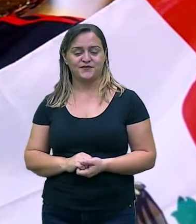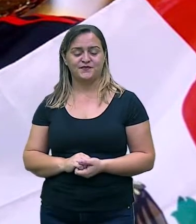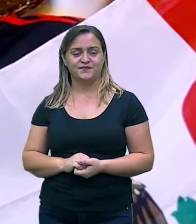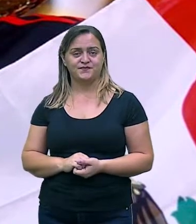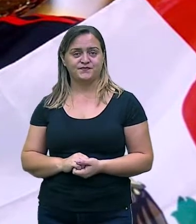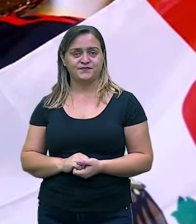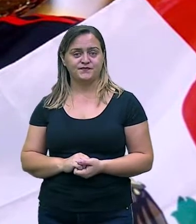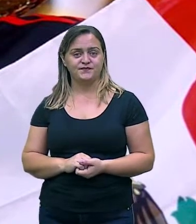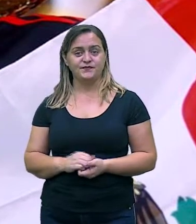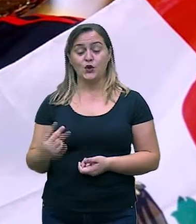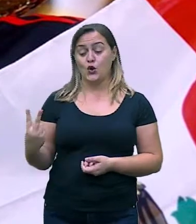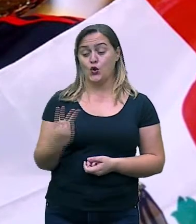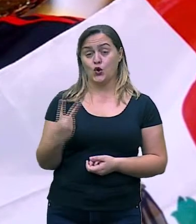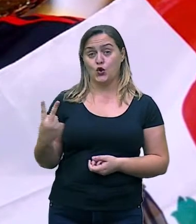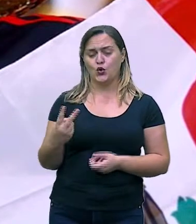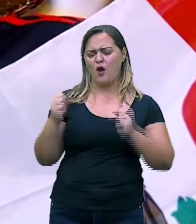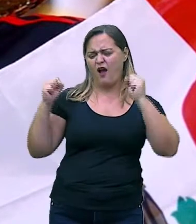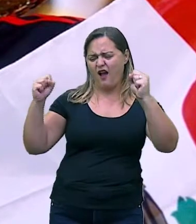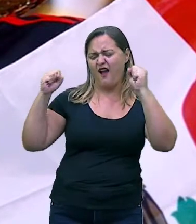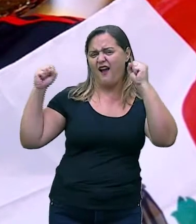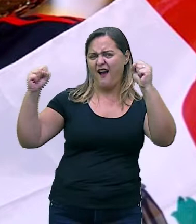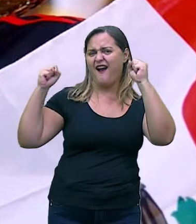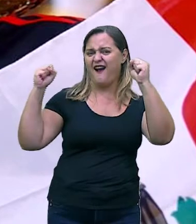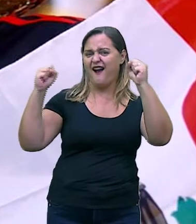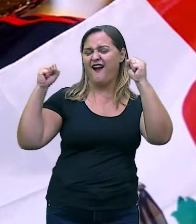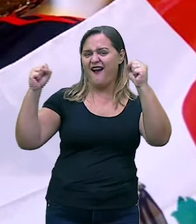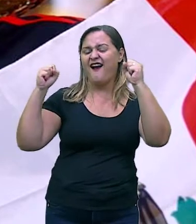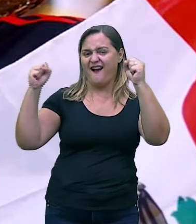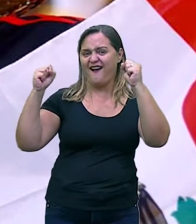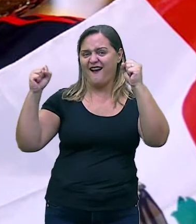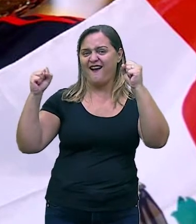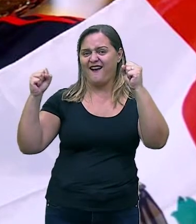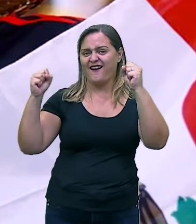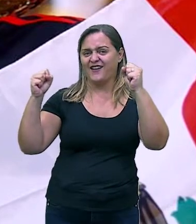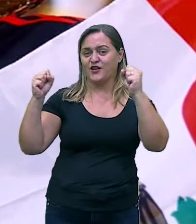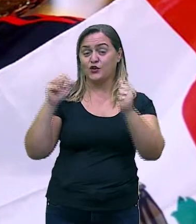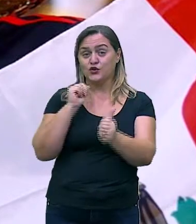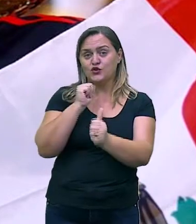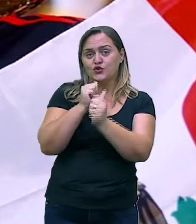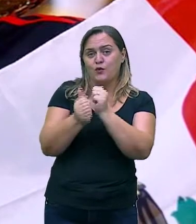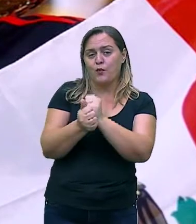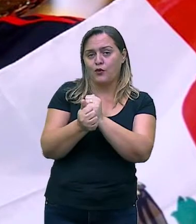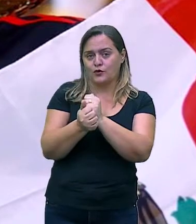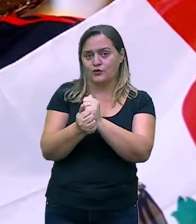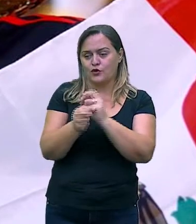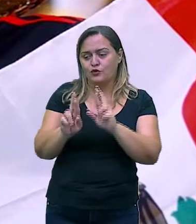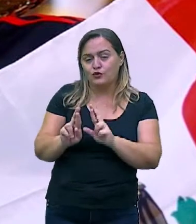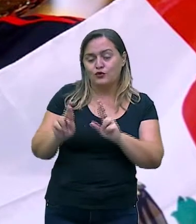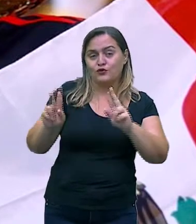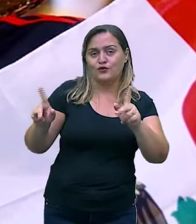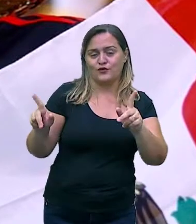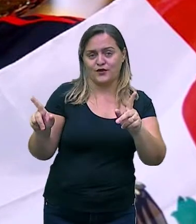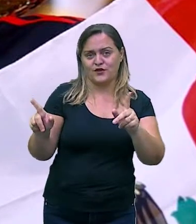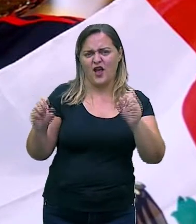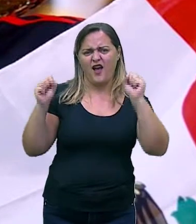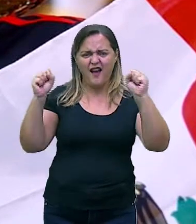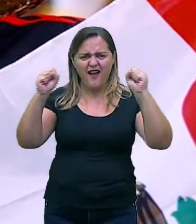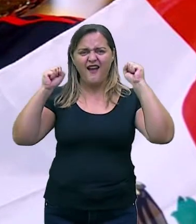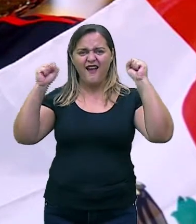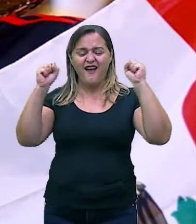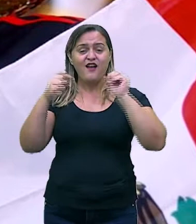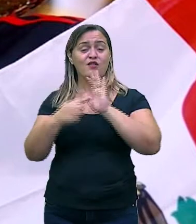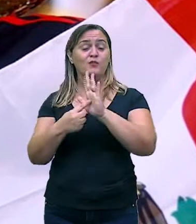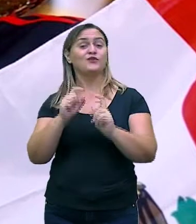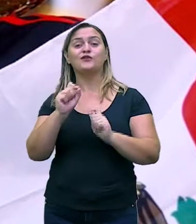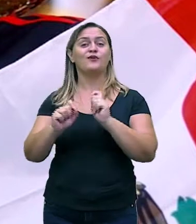São dois torcedores de times, vamos falar de times diferentes, mas que estão expressando o